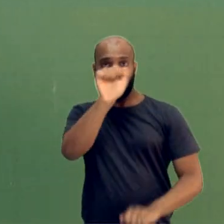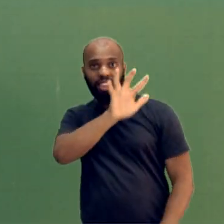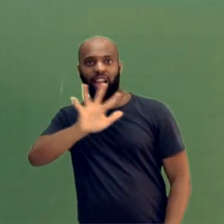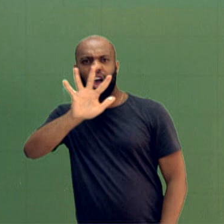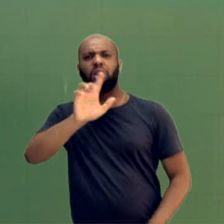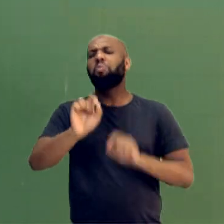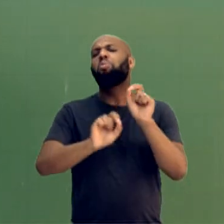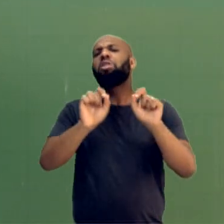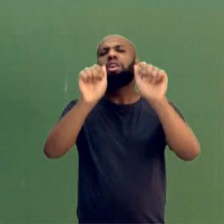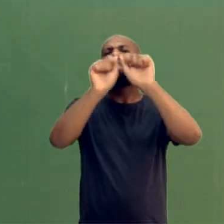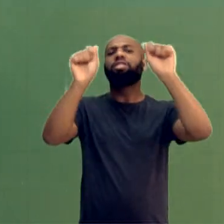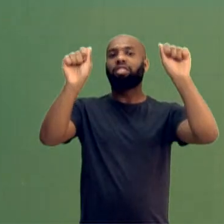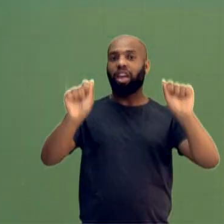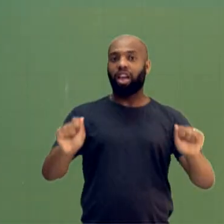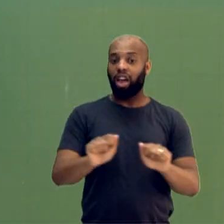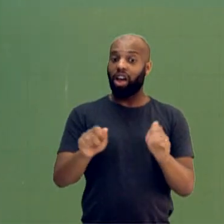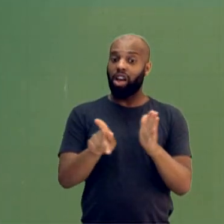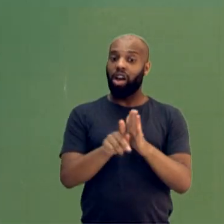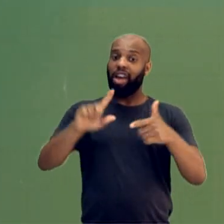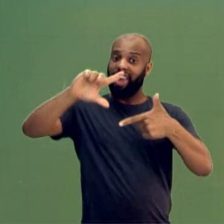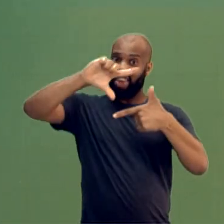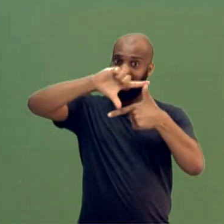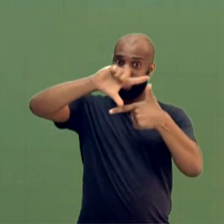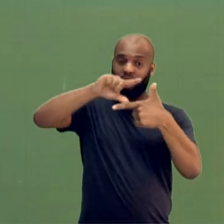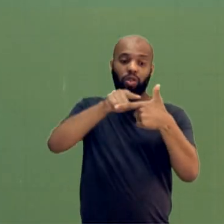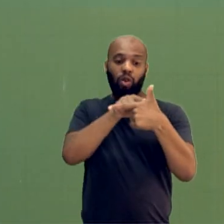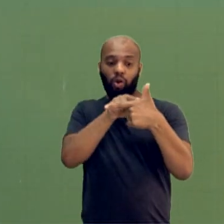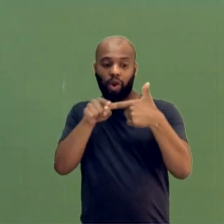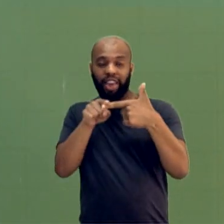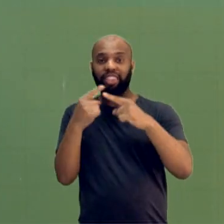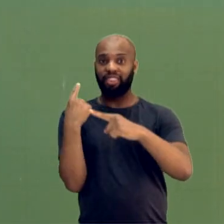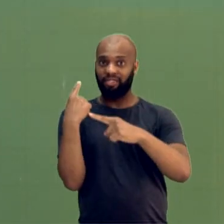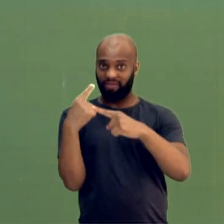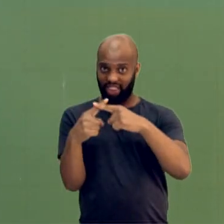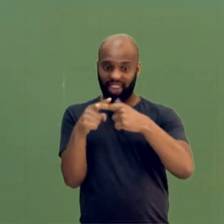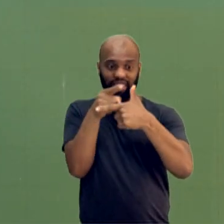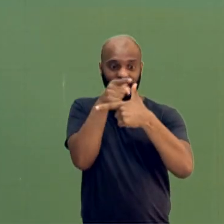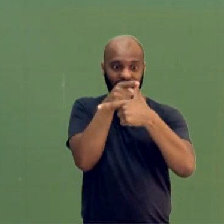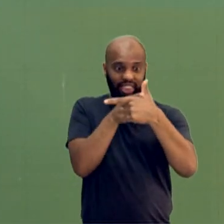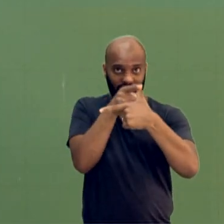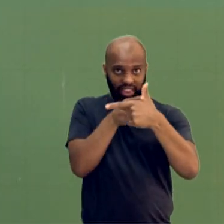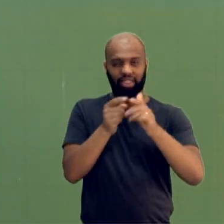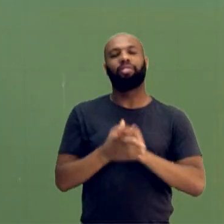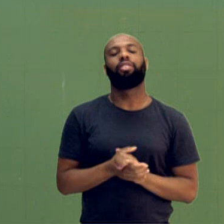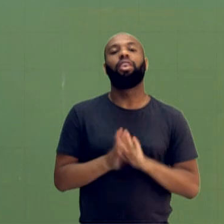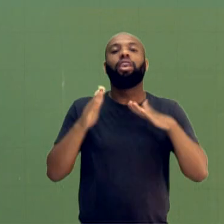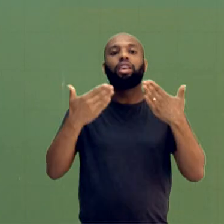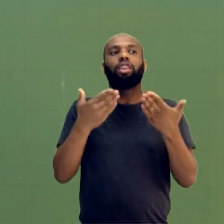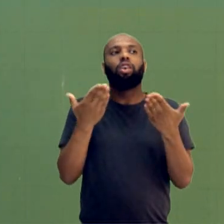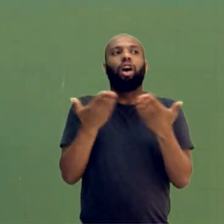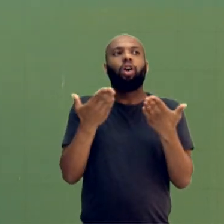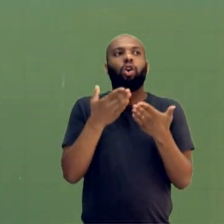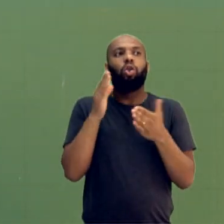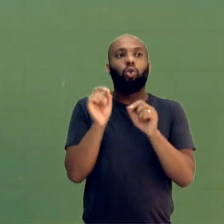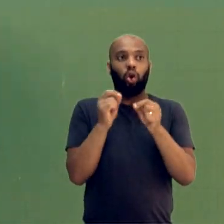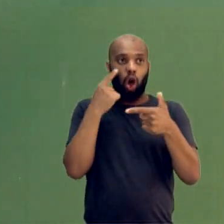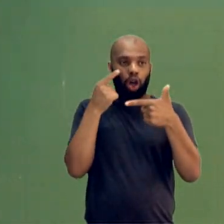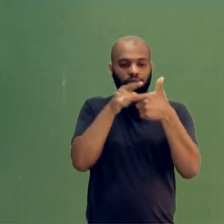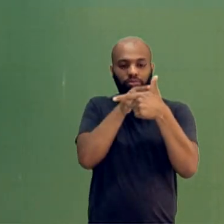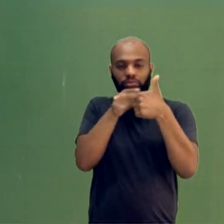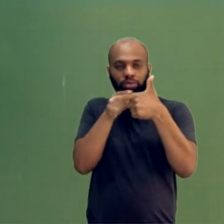seja, nesse exemplo do retângulo. Sendo assim, o nosso comprimento, a nossa base, é 5 mais raiz de